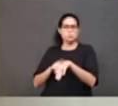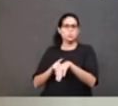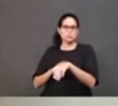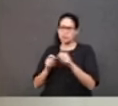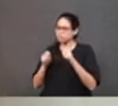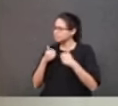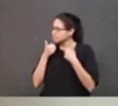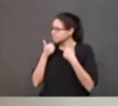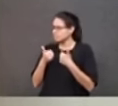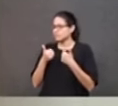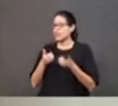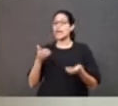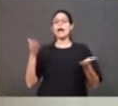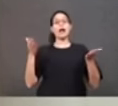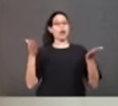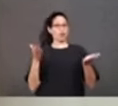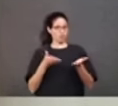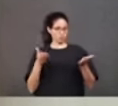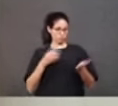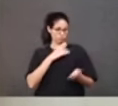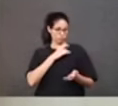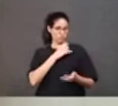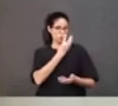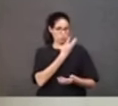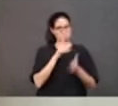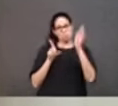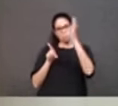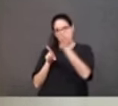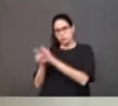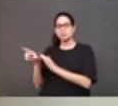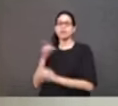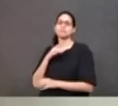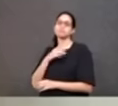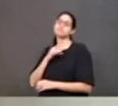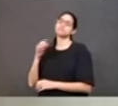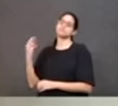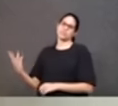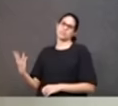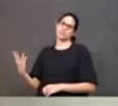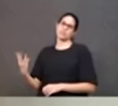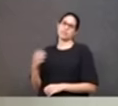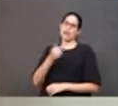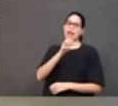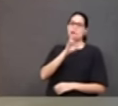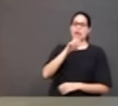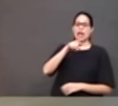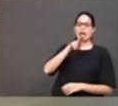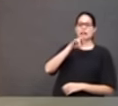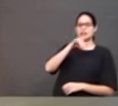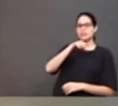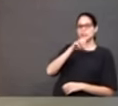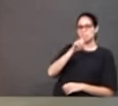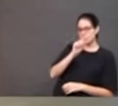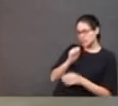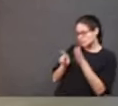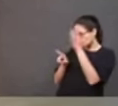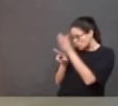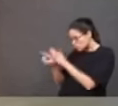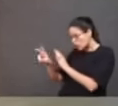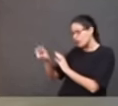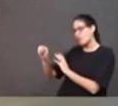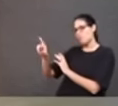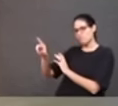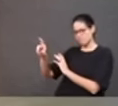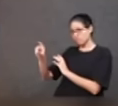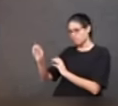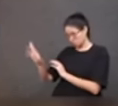bloco, fará pergunta ao candidato 3. Então, professor Arquimedes, o senhor tem um minuto para fazer a pergunta ao professor Valder. Professor